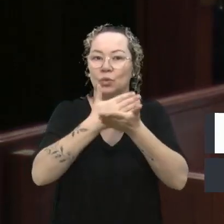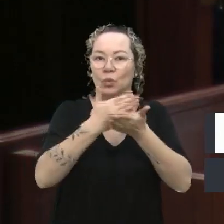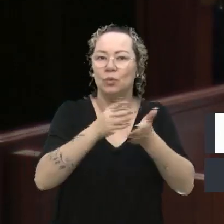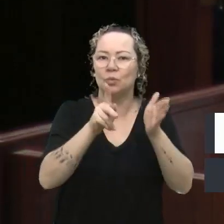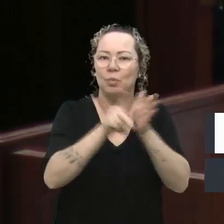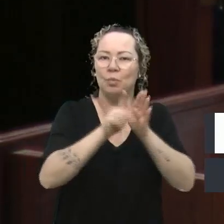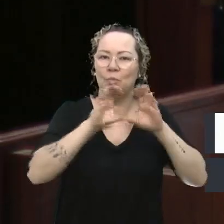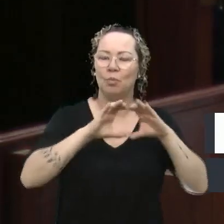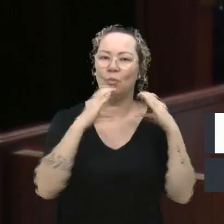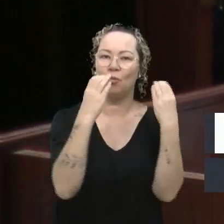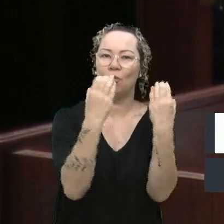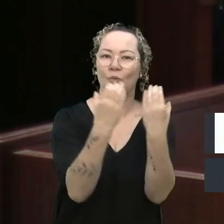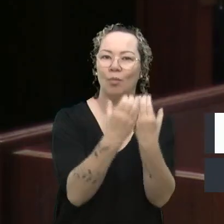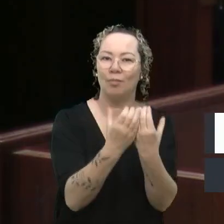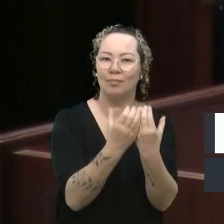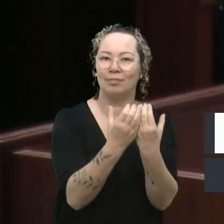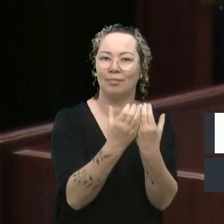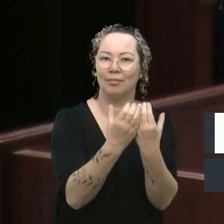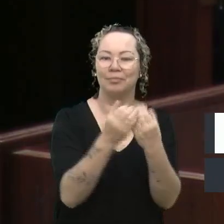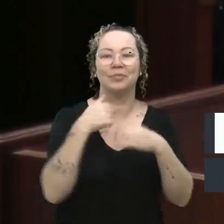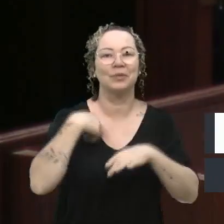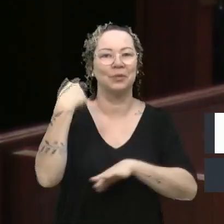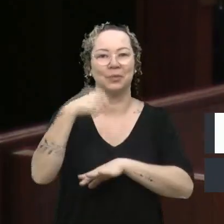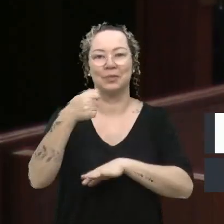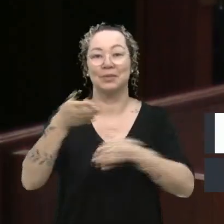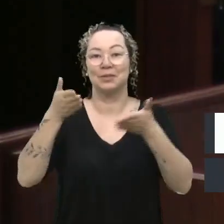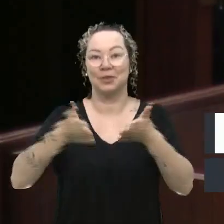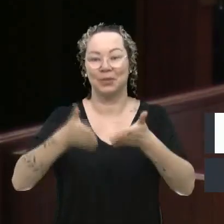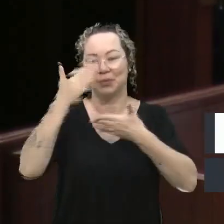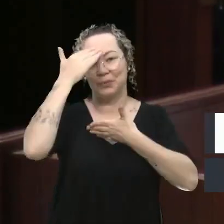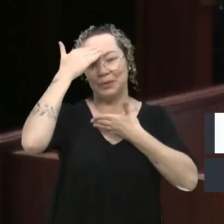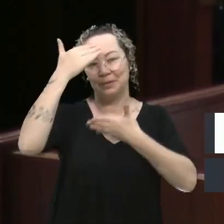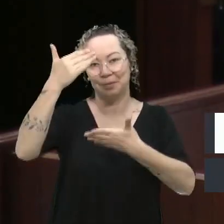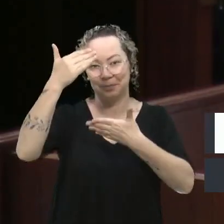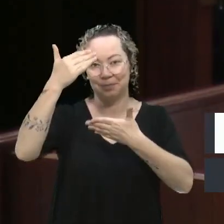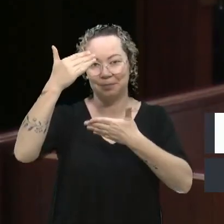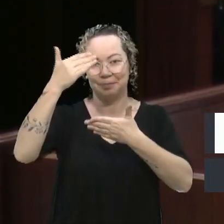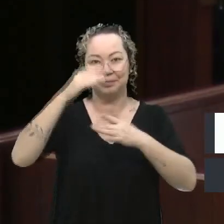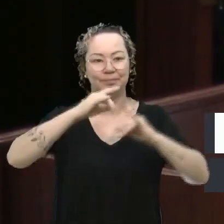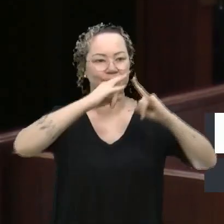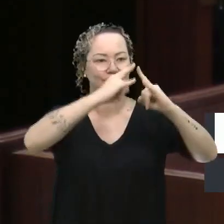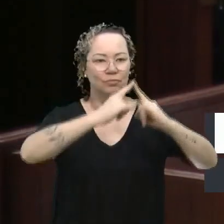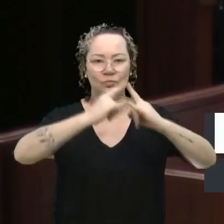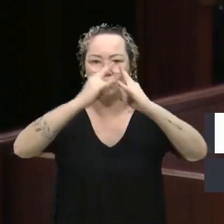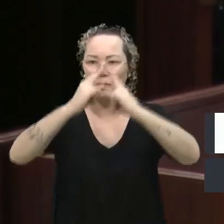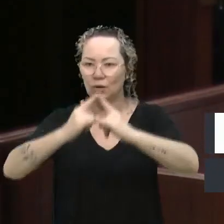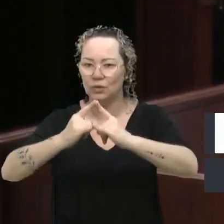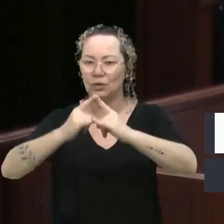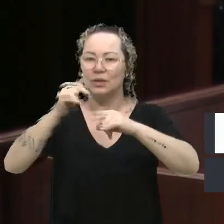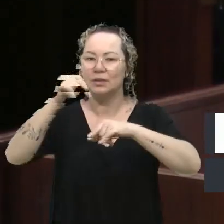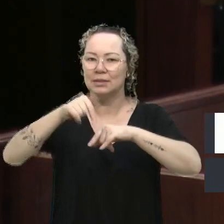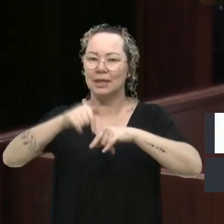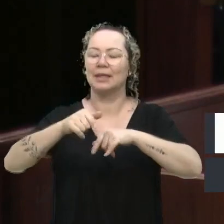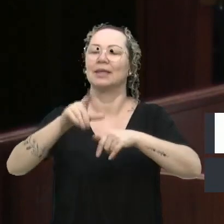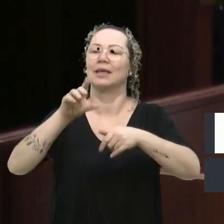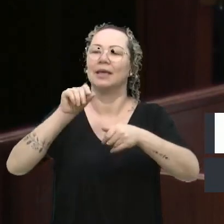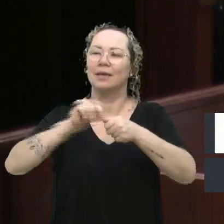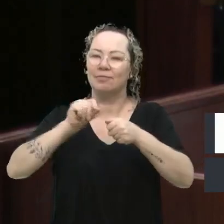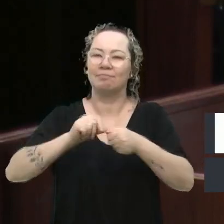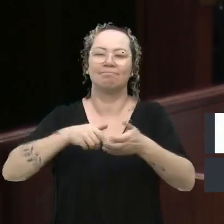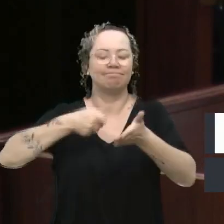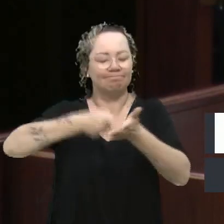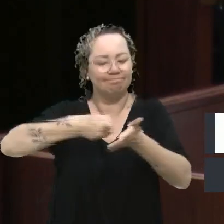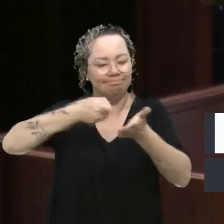comunidade. Eu preciso aqui agradecer as entidades e as pessoas que se mobilizaram para que a gente